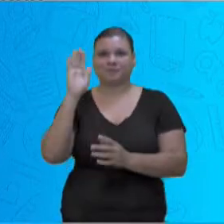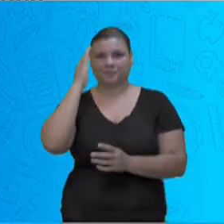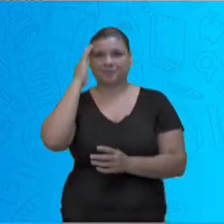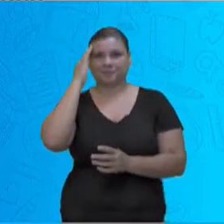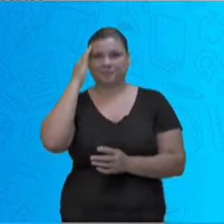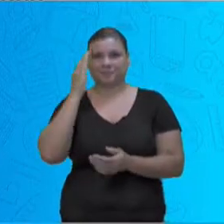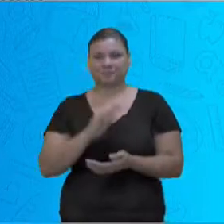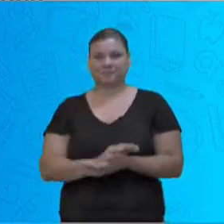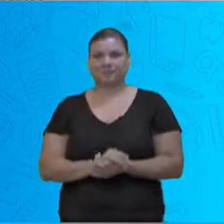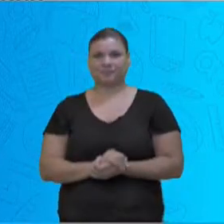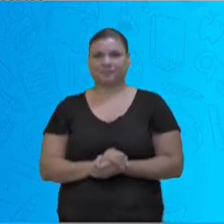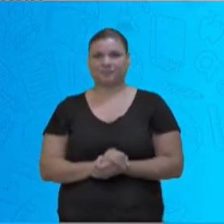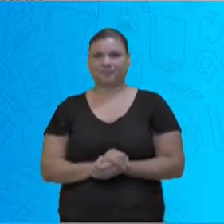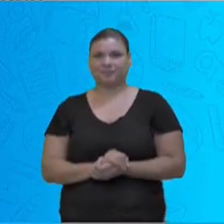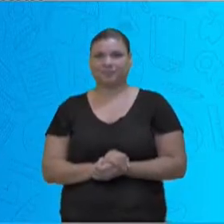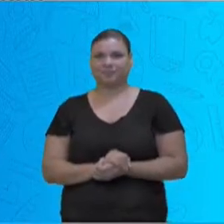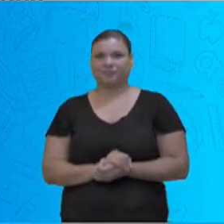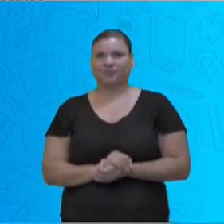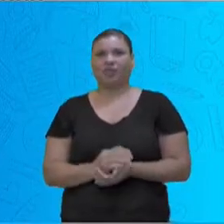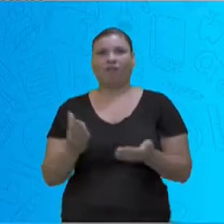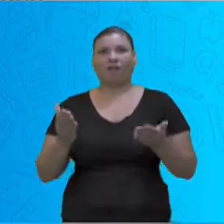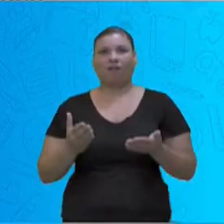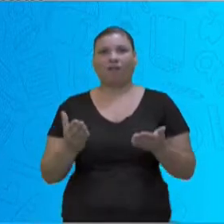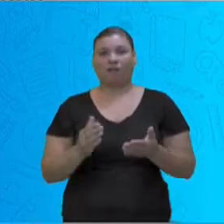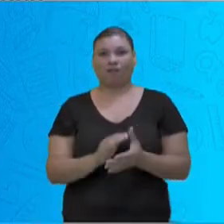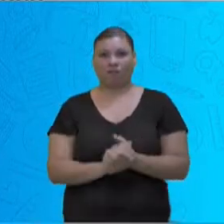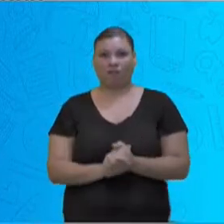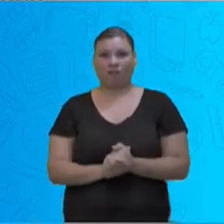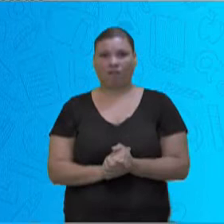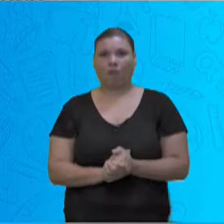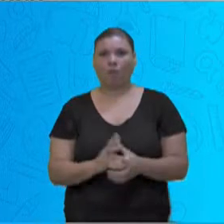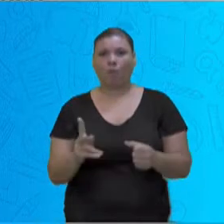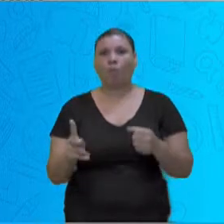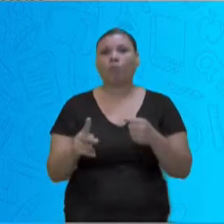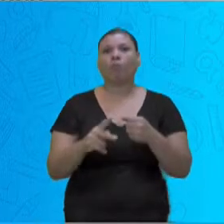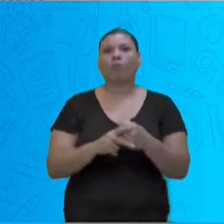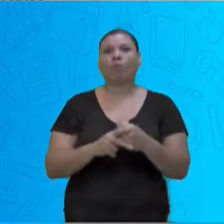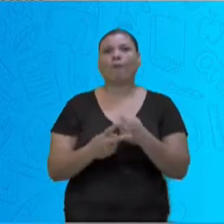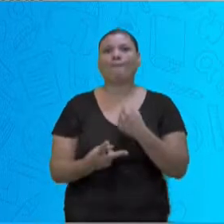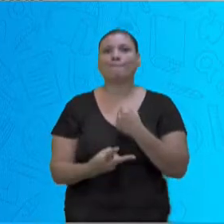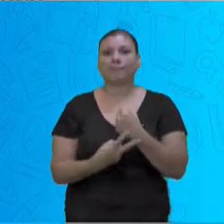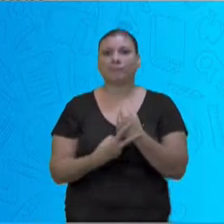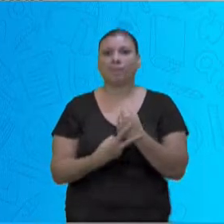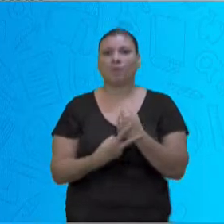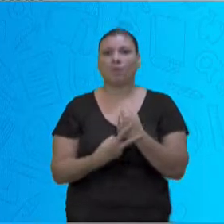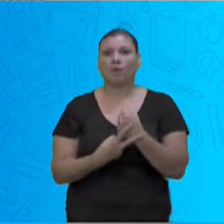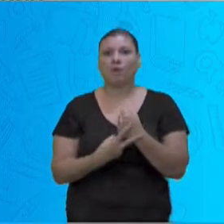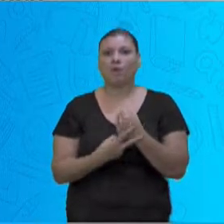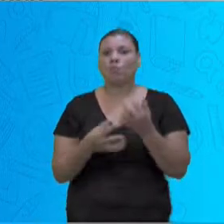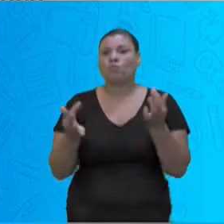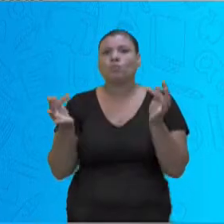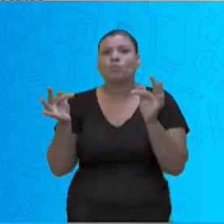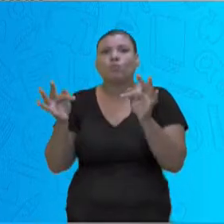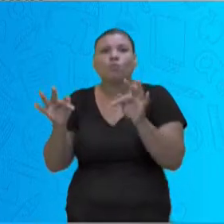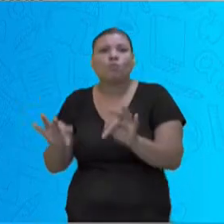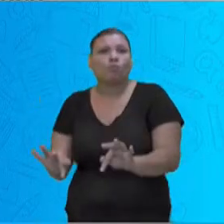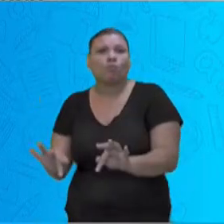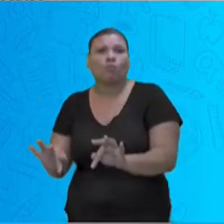interrogativa, a gente passa os pronomes pessoais para o final. Para o